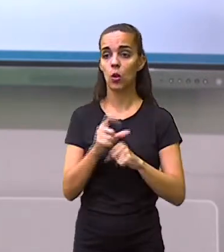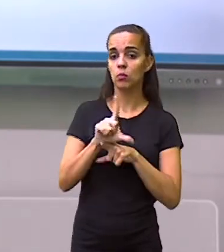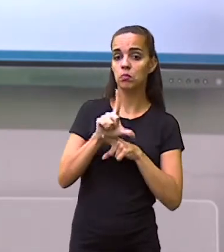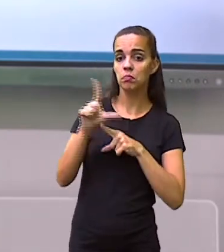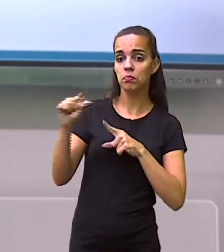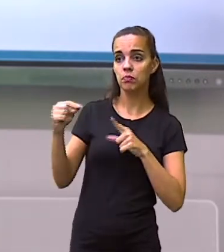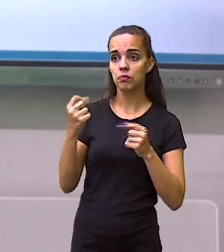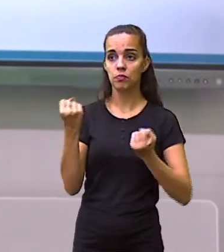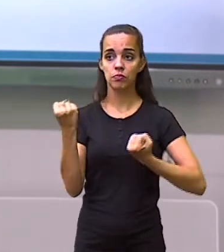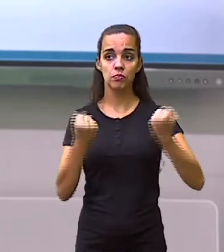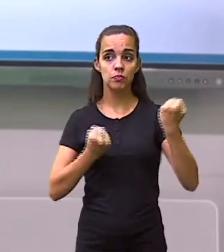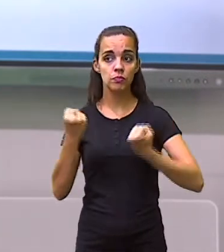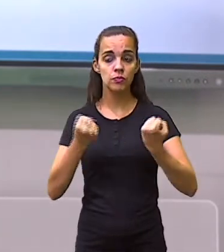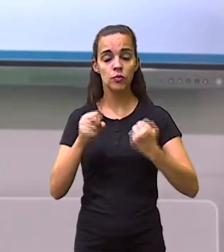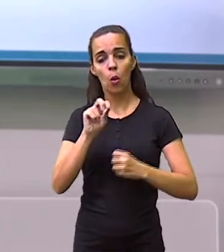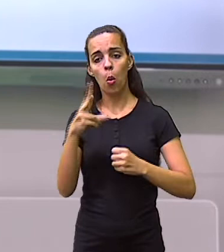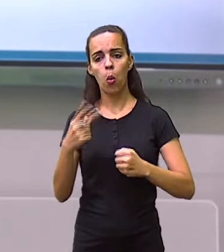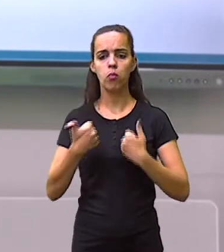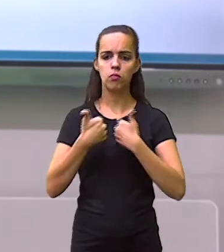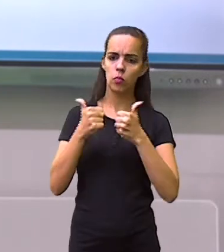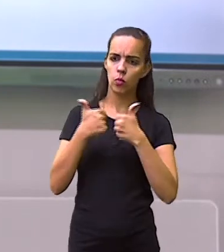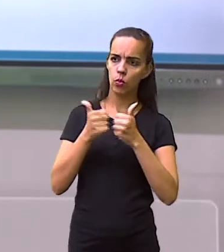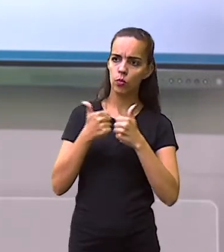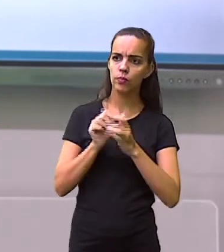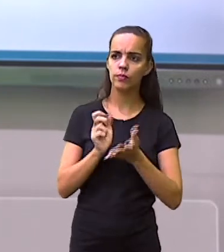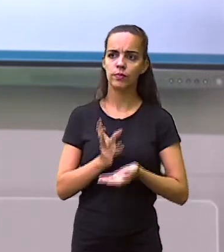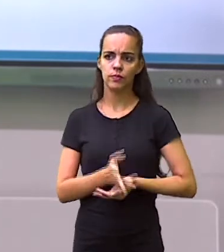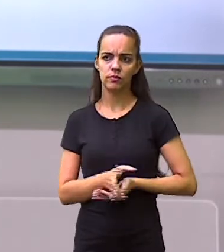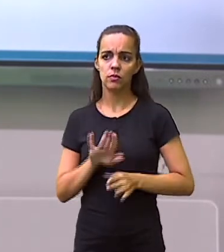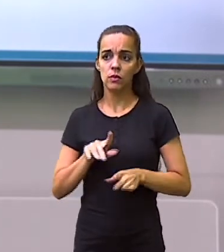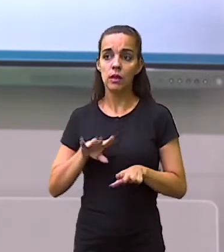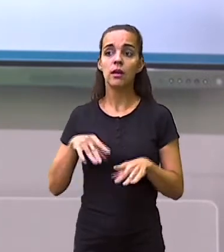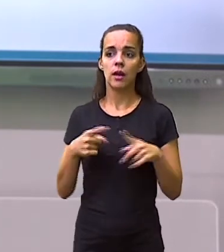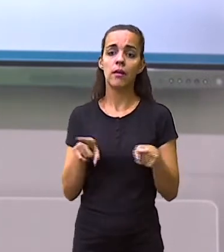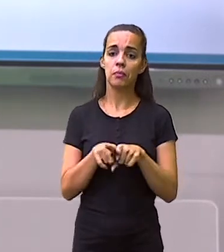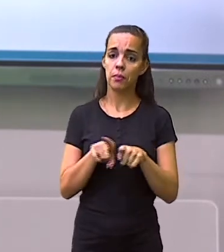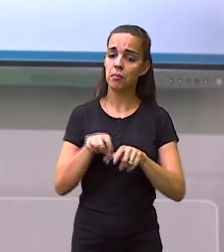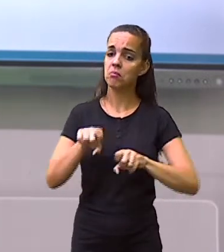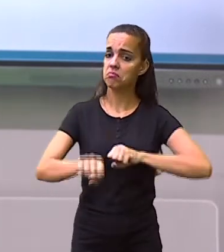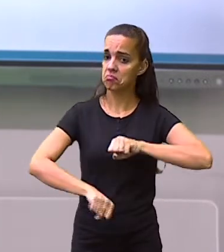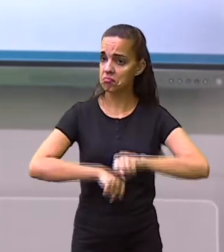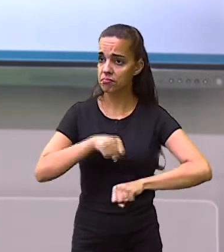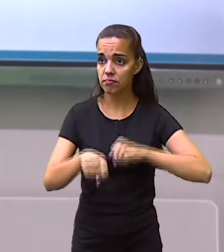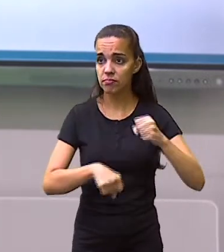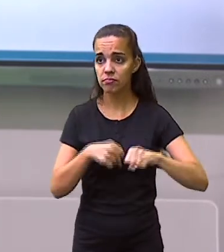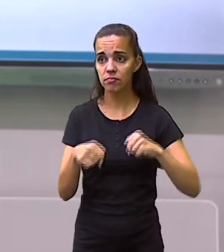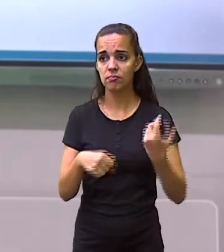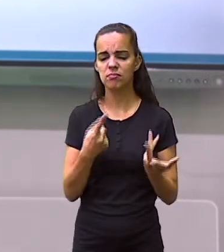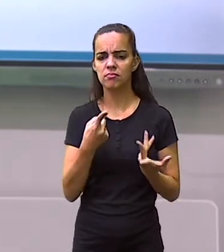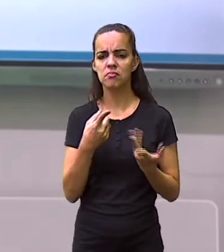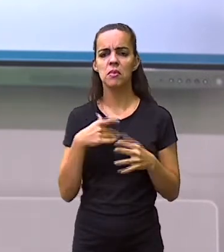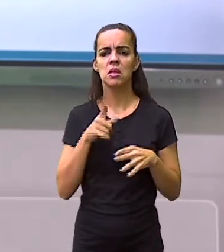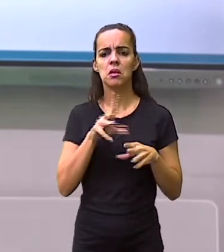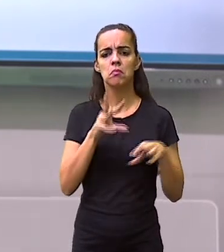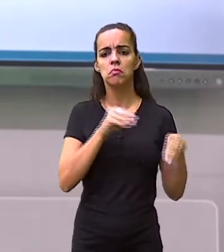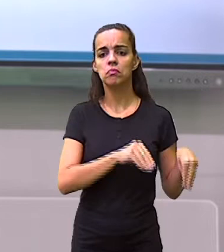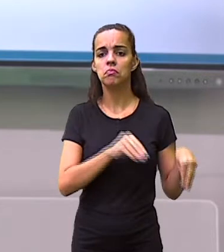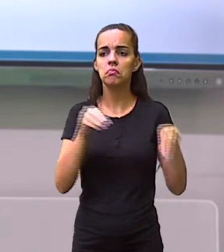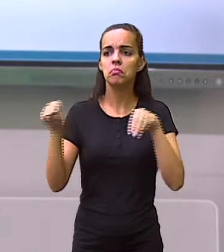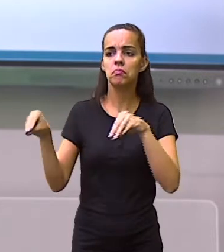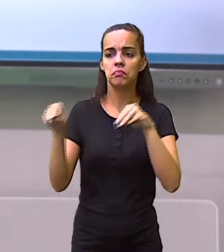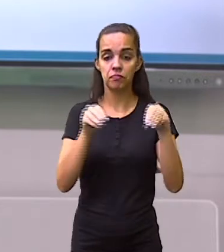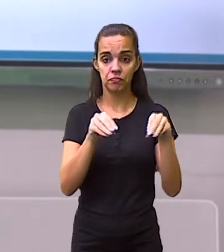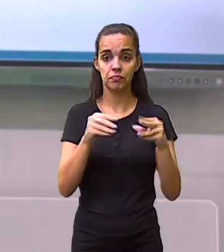carro ou transporte coletivo, ou mesmo de bicicleta e nos deslocamos para o